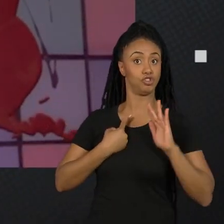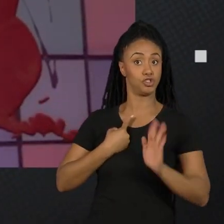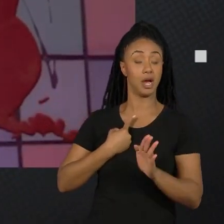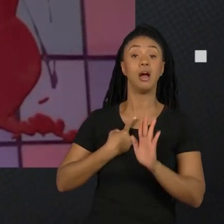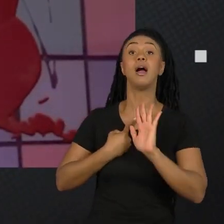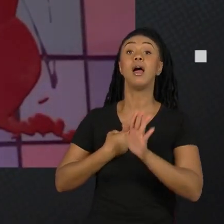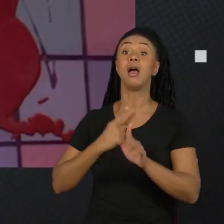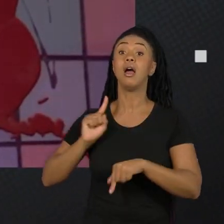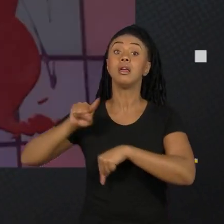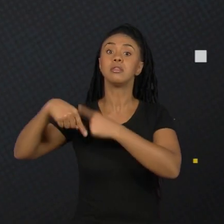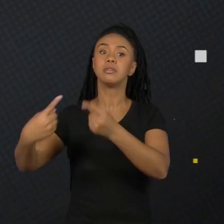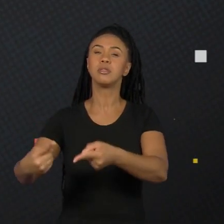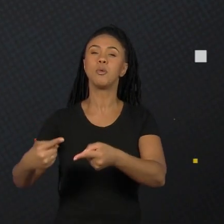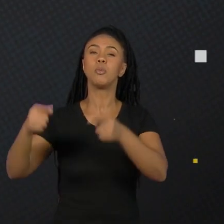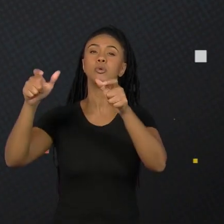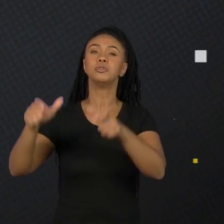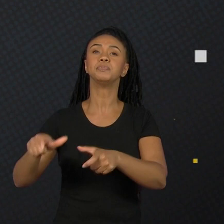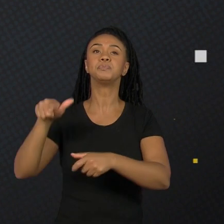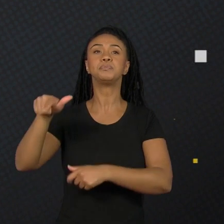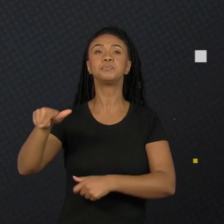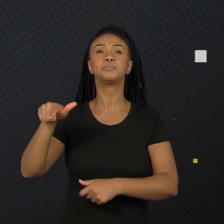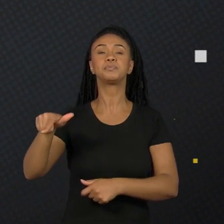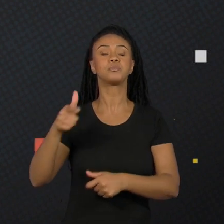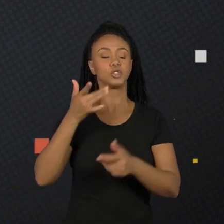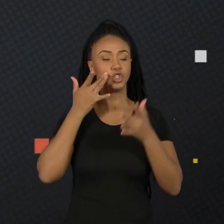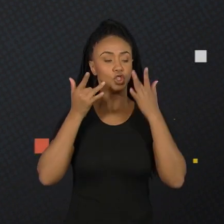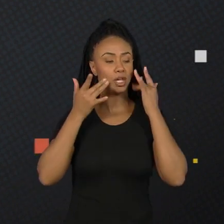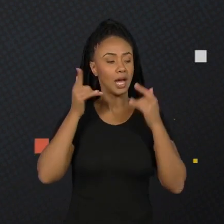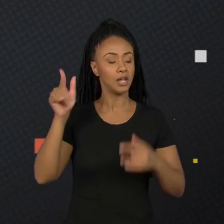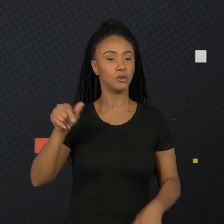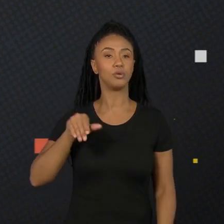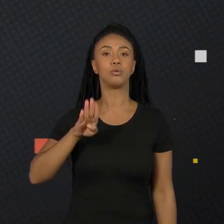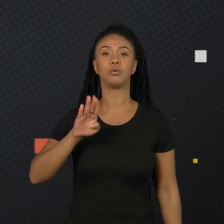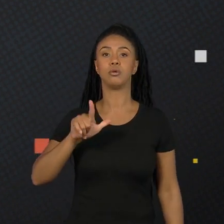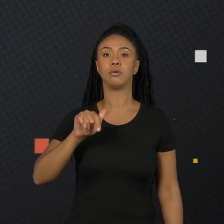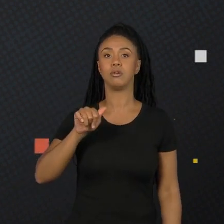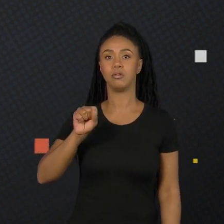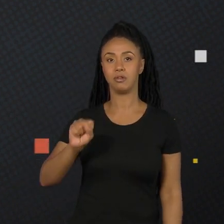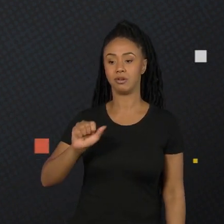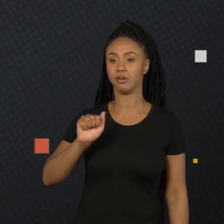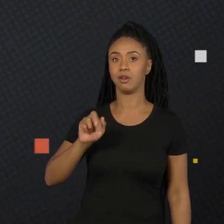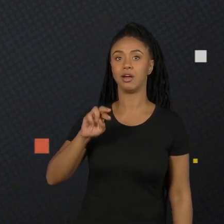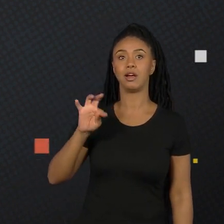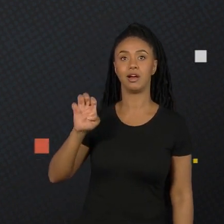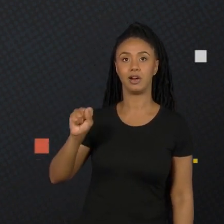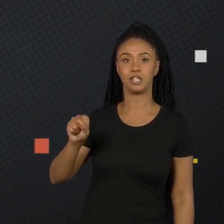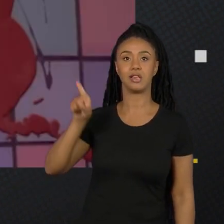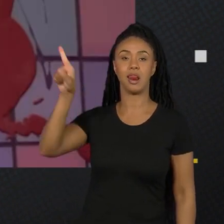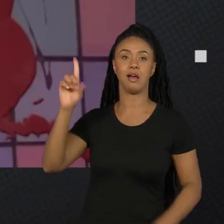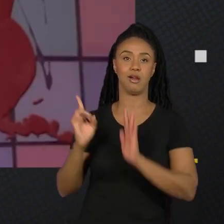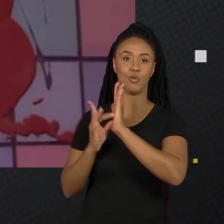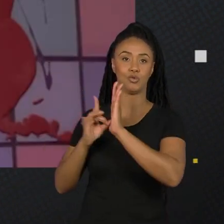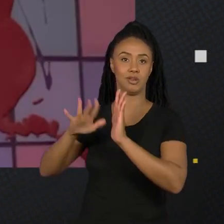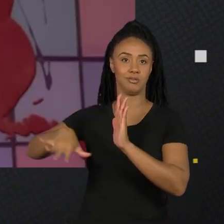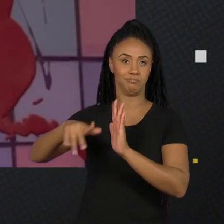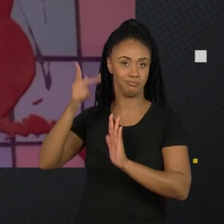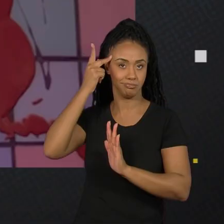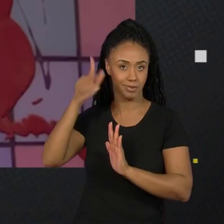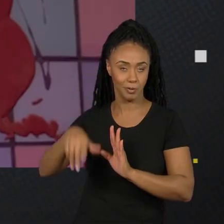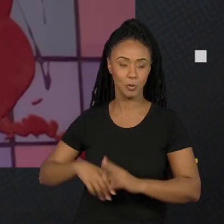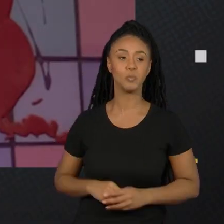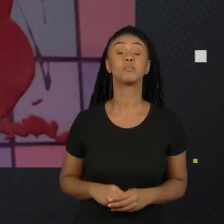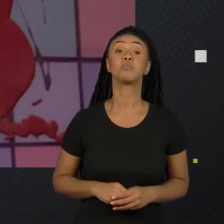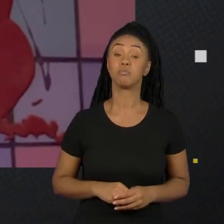na Galeria do Teatro Belas Artes, lá na Consolação.